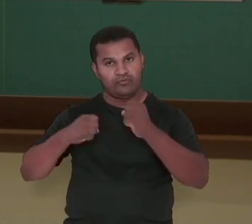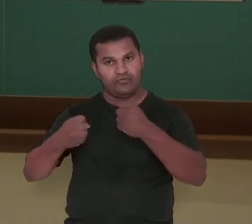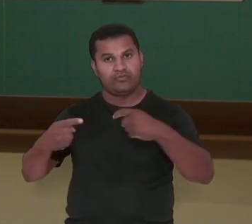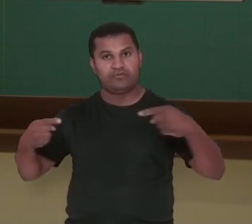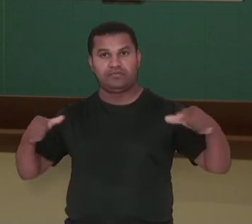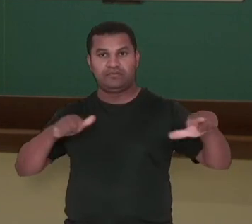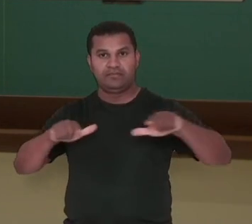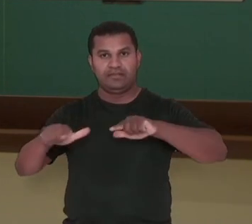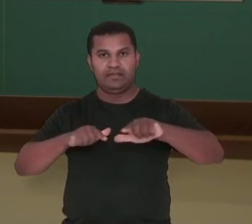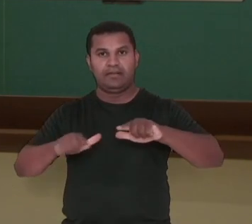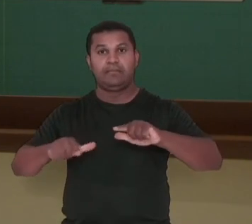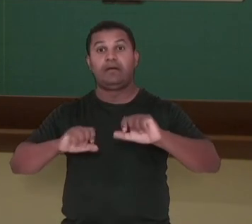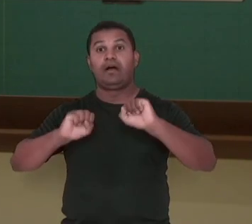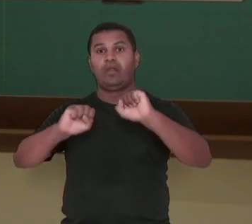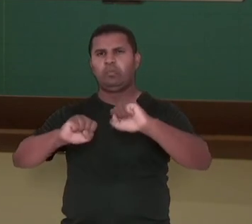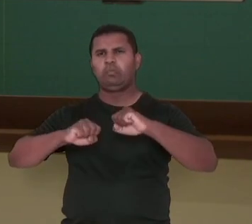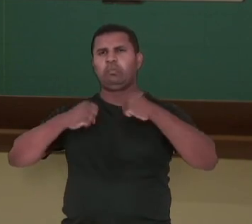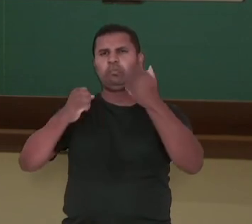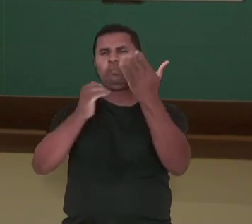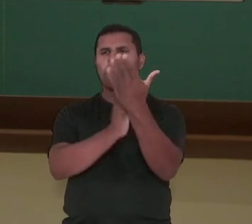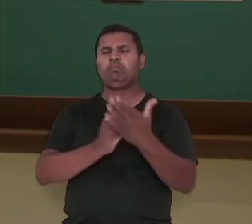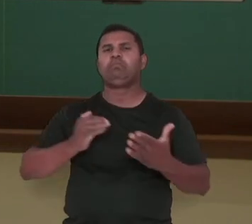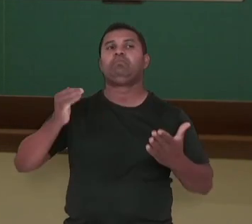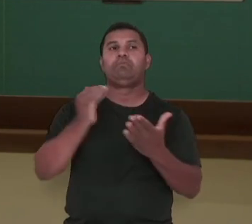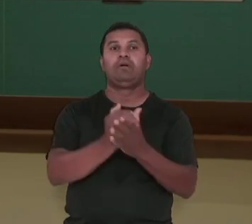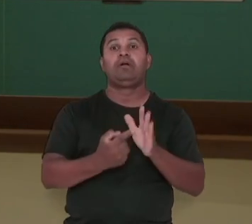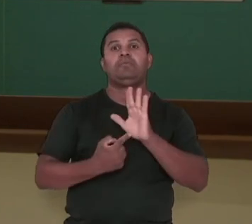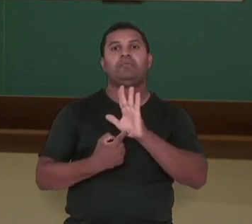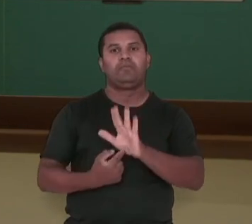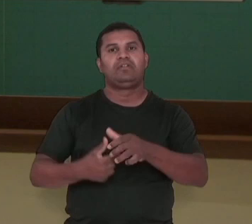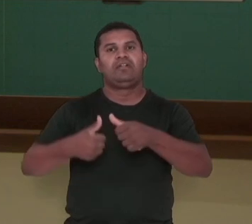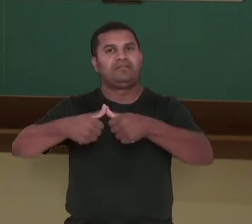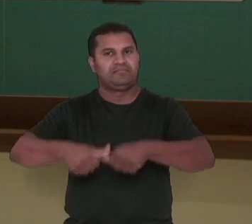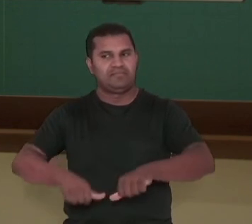de diferentes situações. Espero que vocês